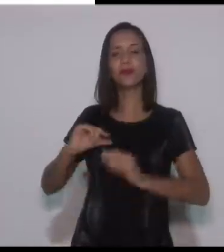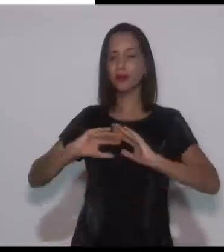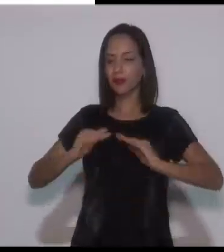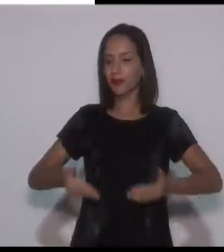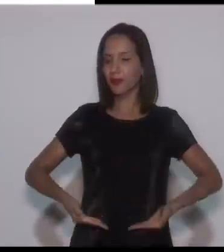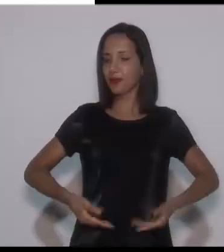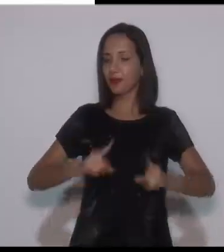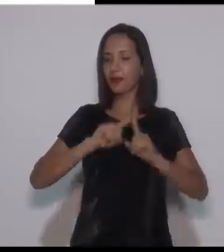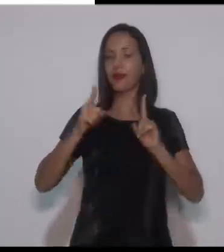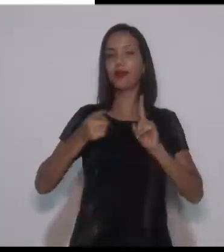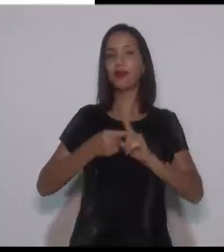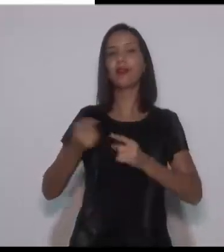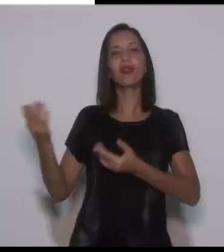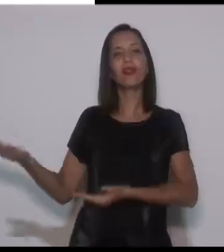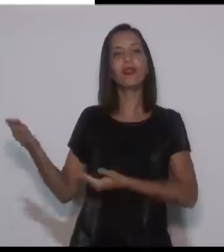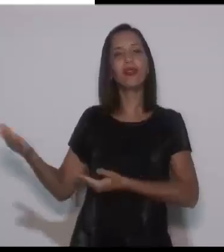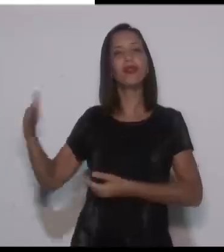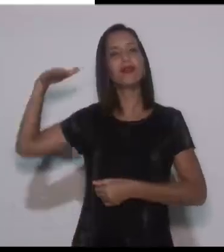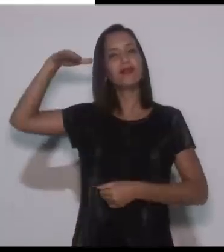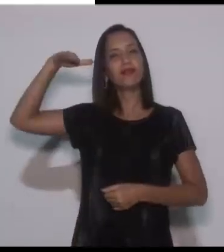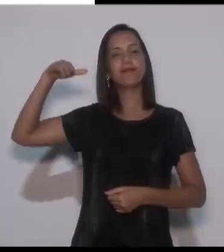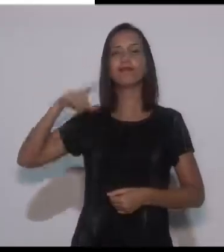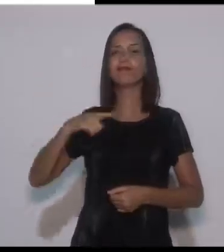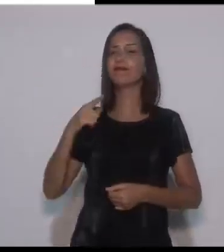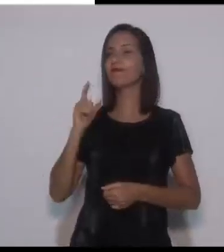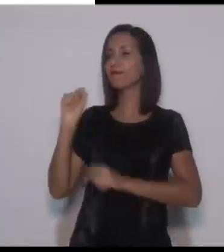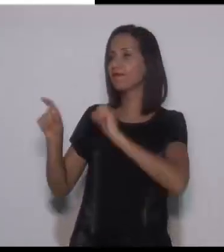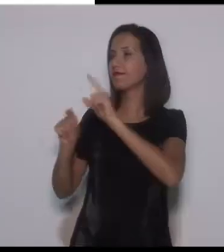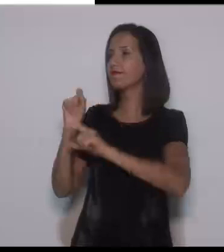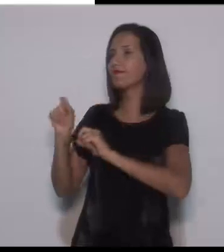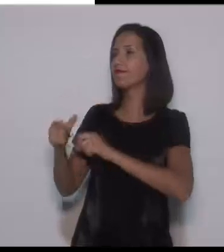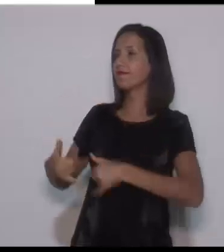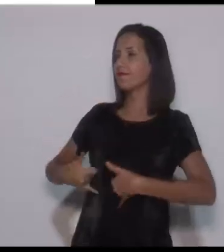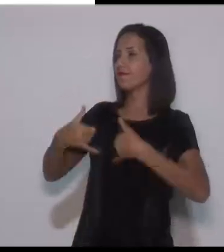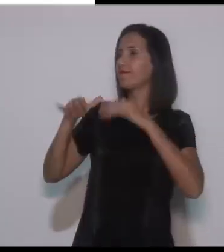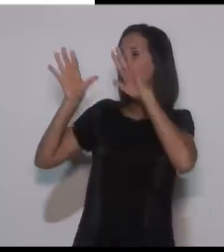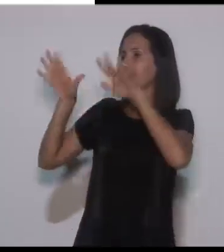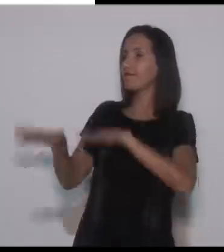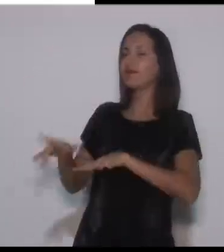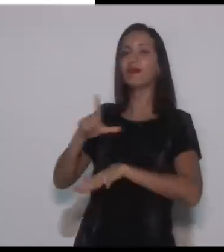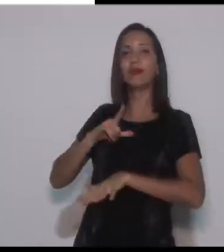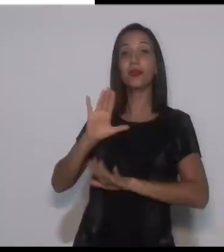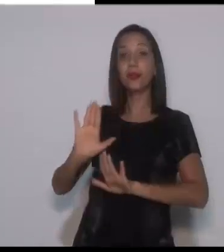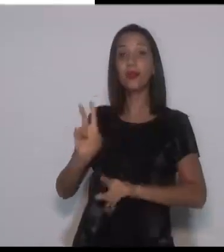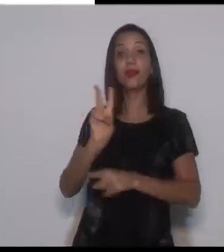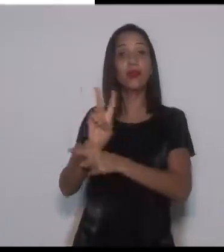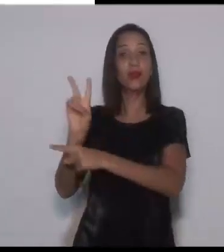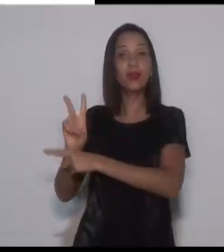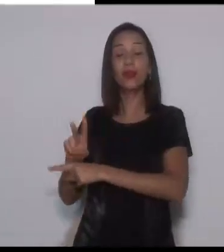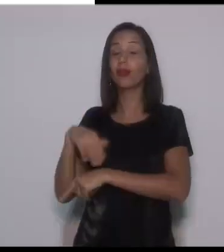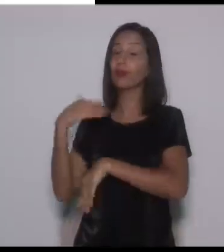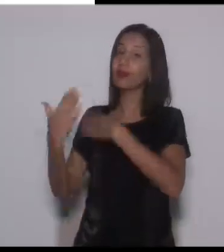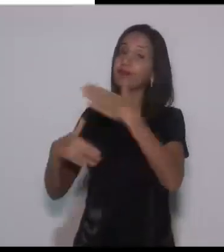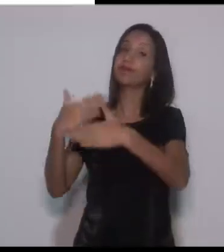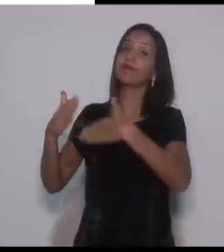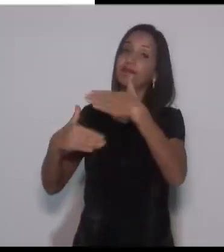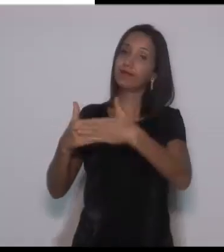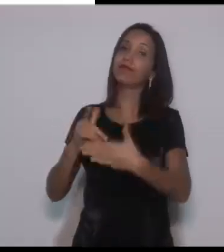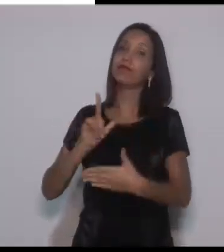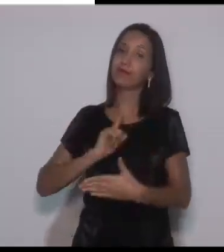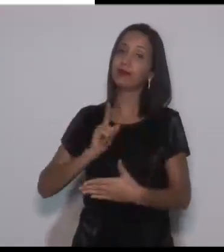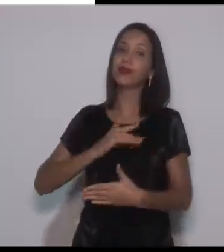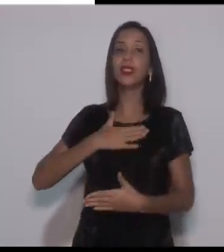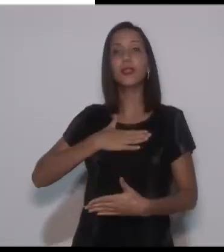É que eu não estou aqui para fazer nenhum tipo de apologia moral, não é isso, mas, de fato, se você não cuidar, vai ter uma consequência. Então, a